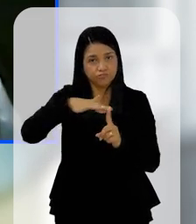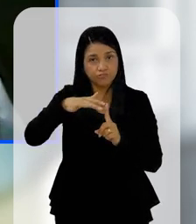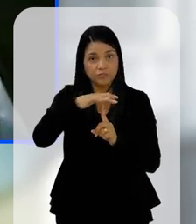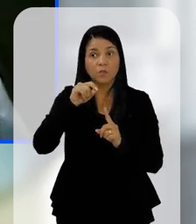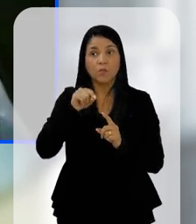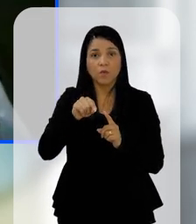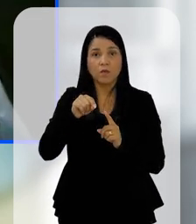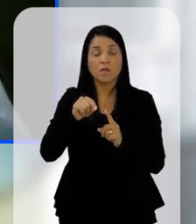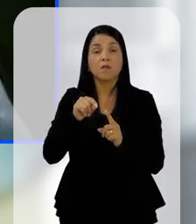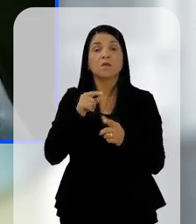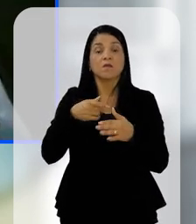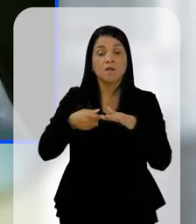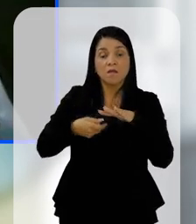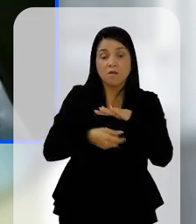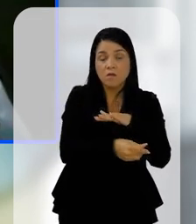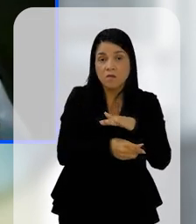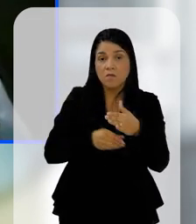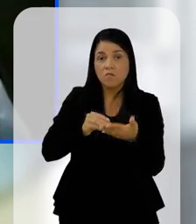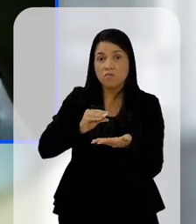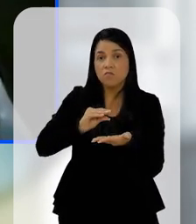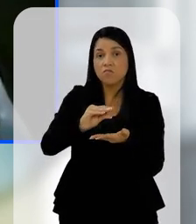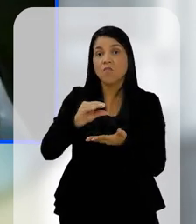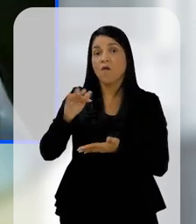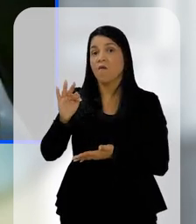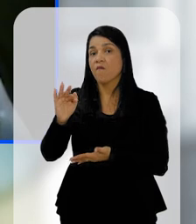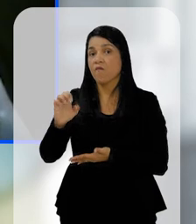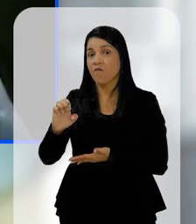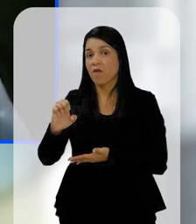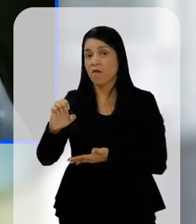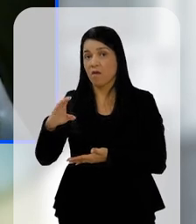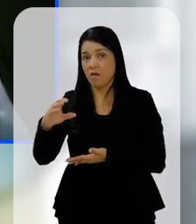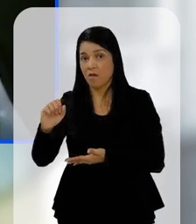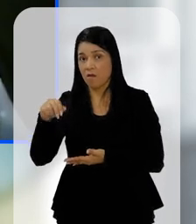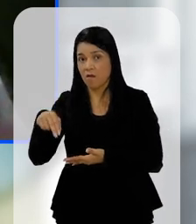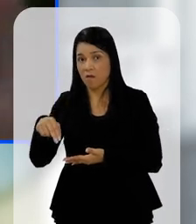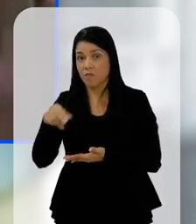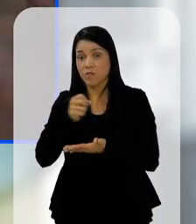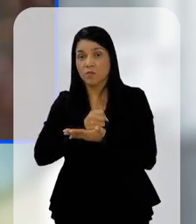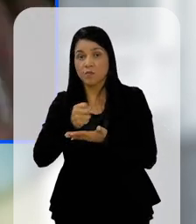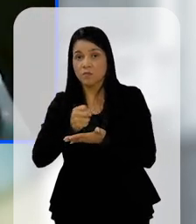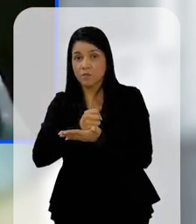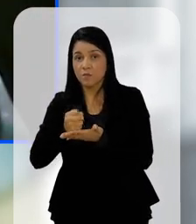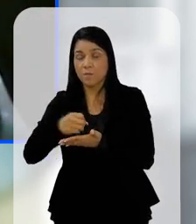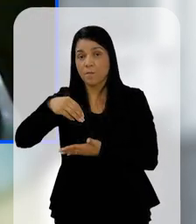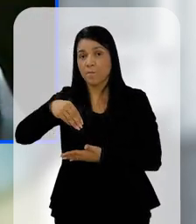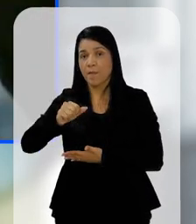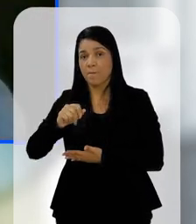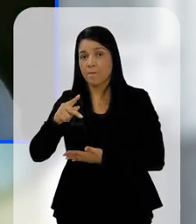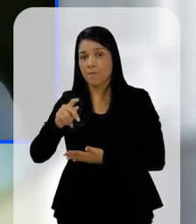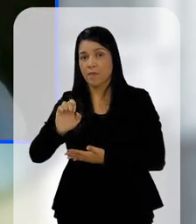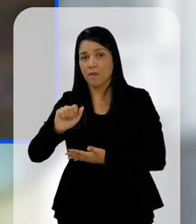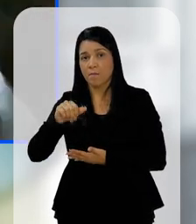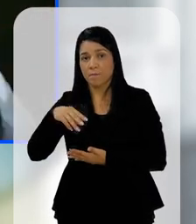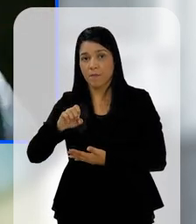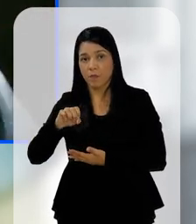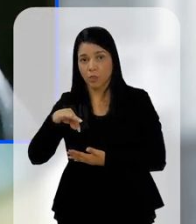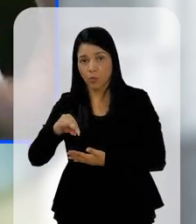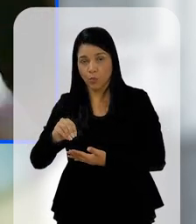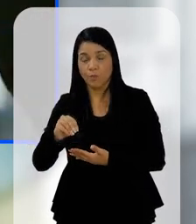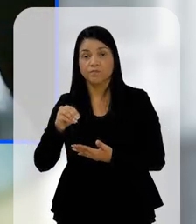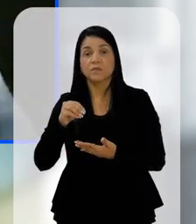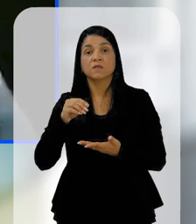rapidamente? Usamos o recurso do FECAM e contratamos mapeamentos de risco de todos